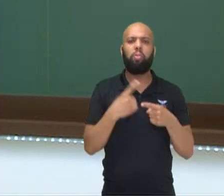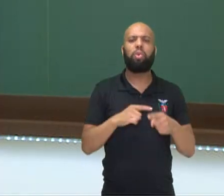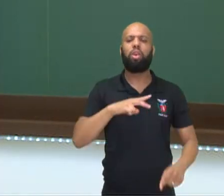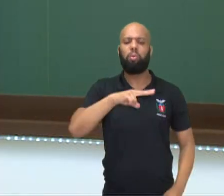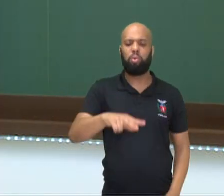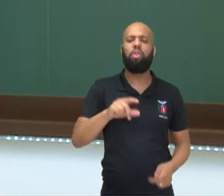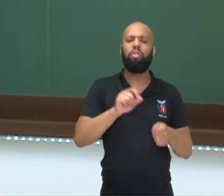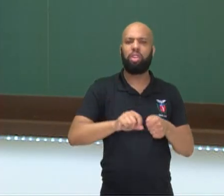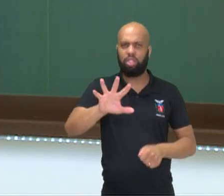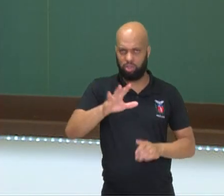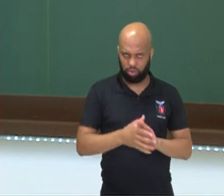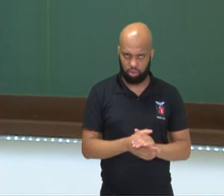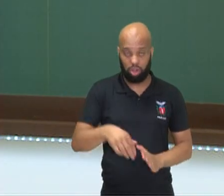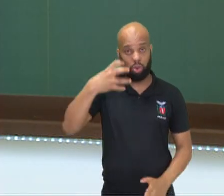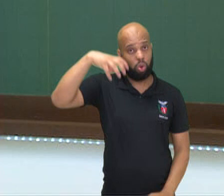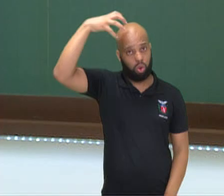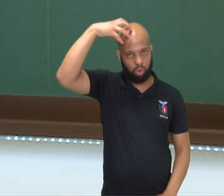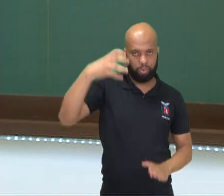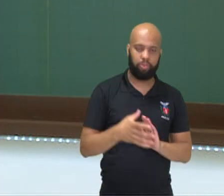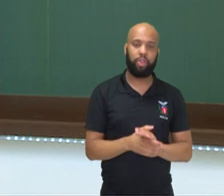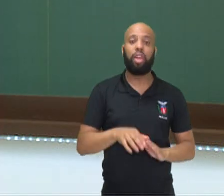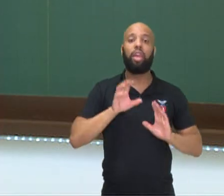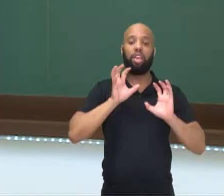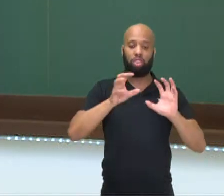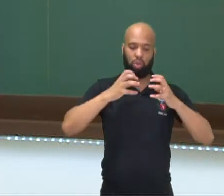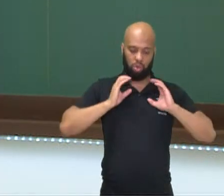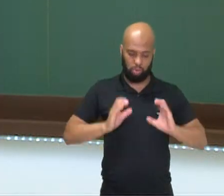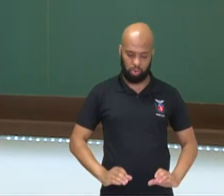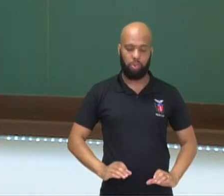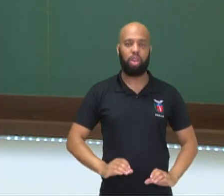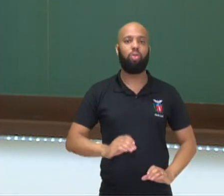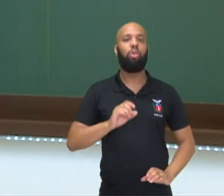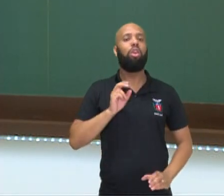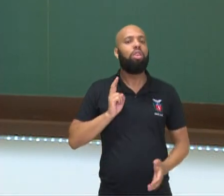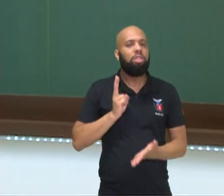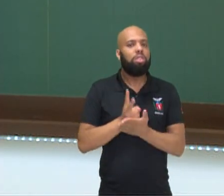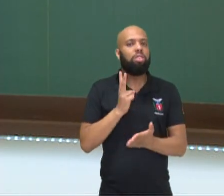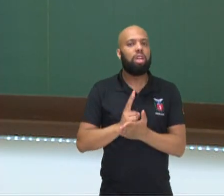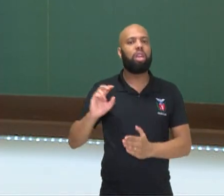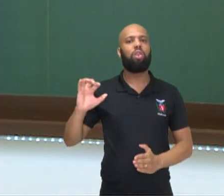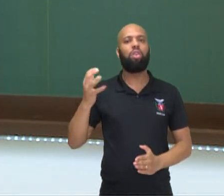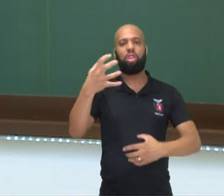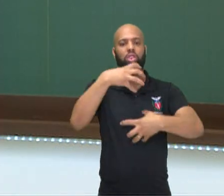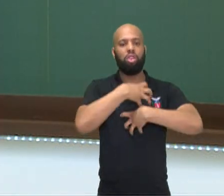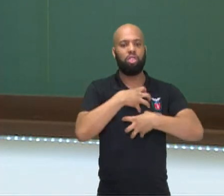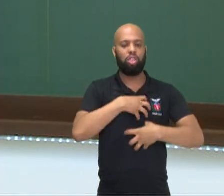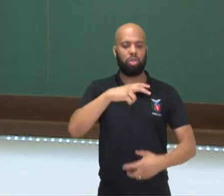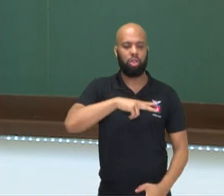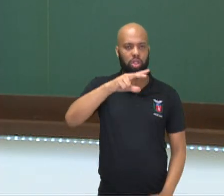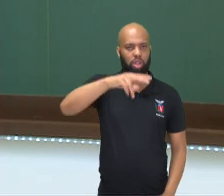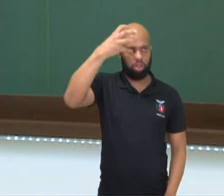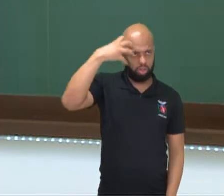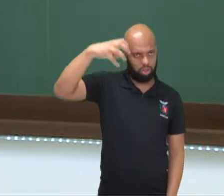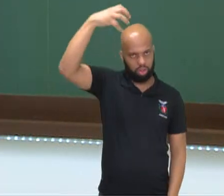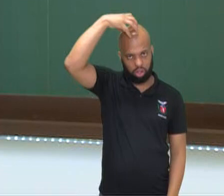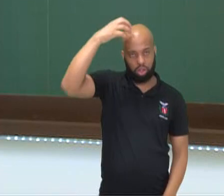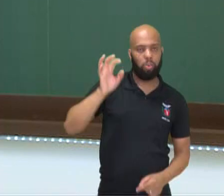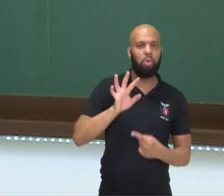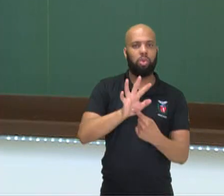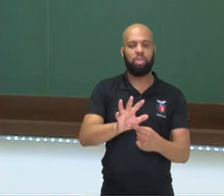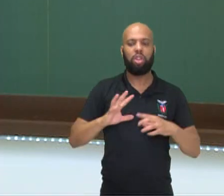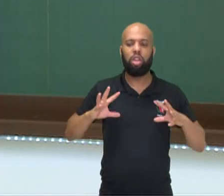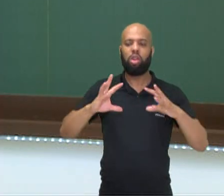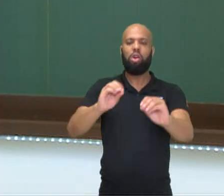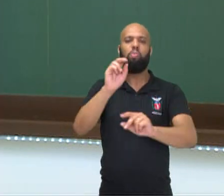maneira? Esse era um tipo de comportamento bastante comum com relação a como a coroa portuguesa ela mostrava